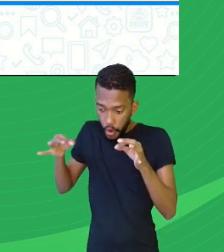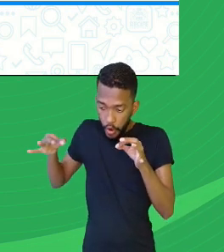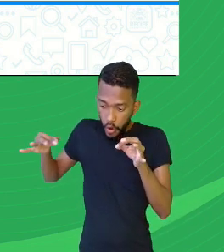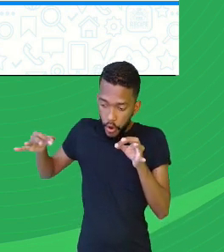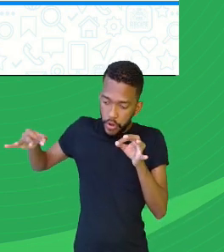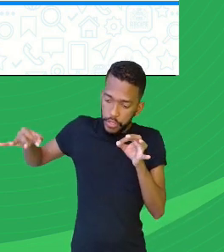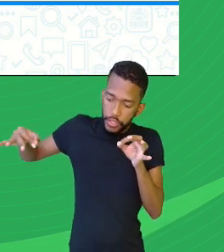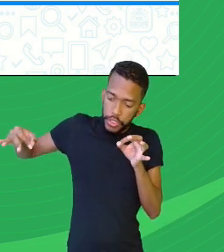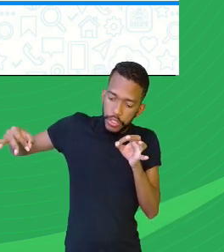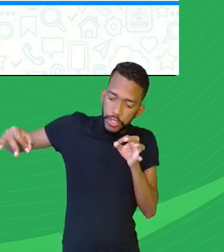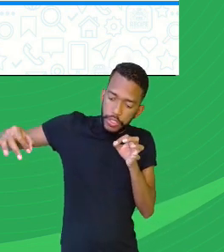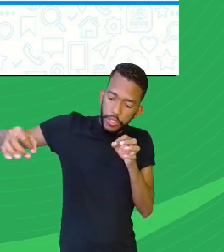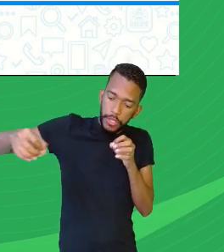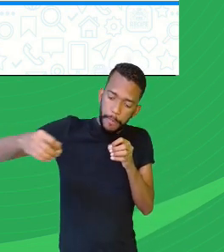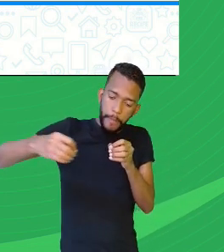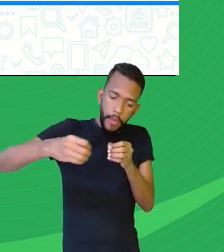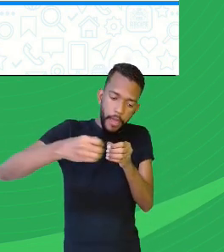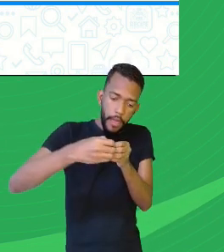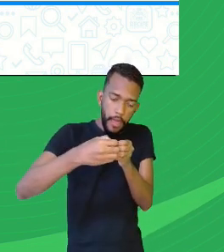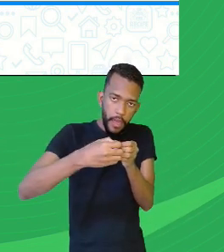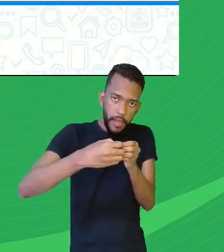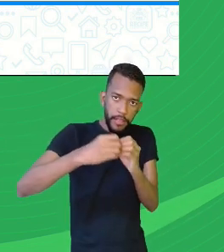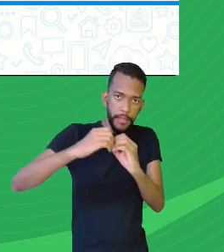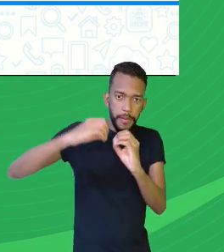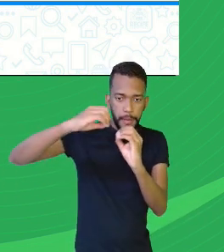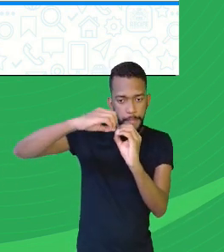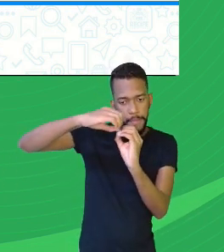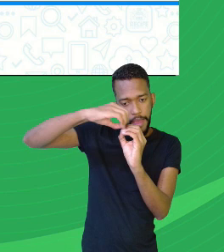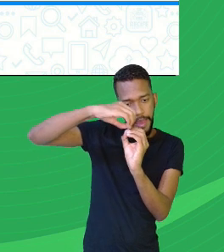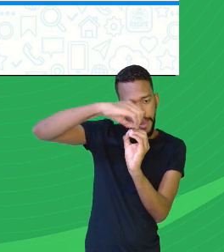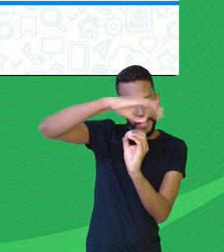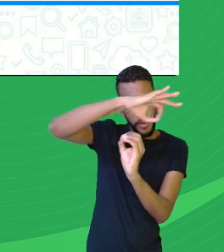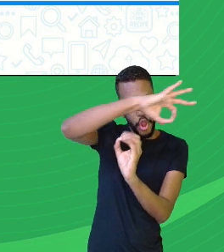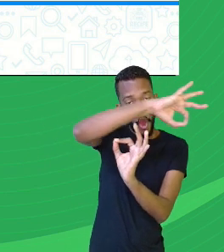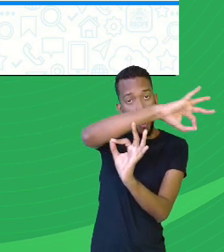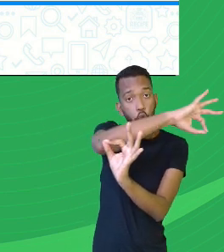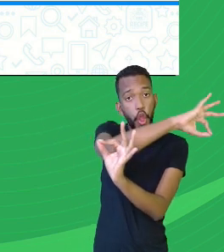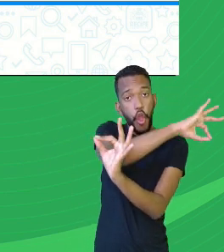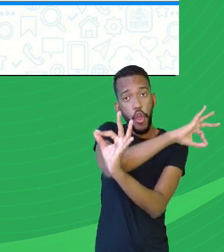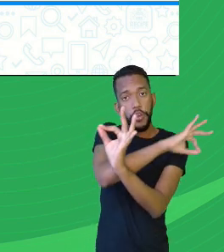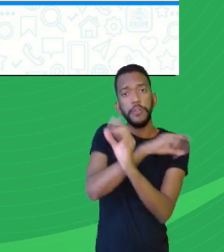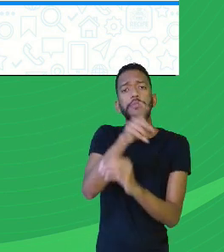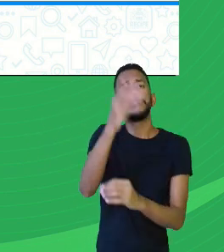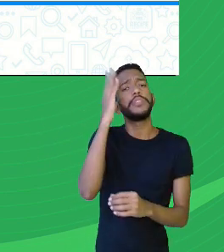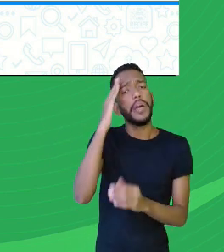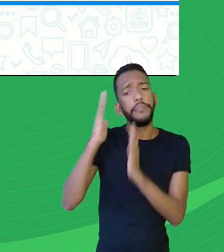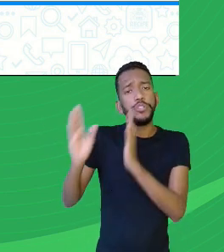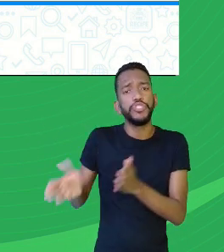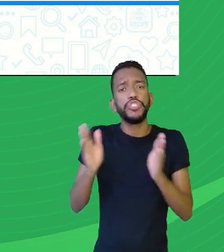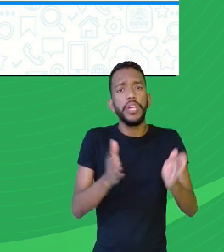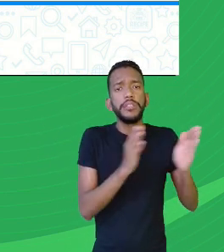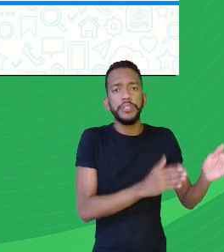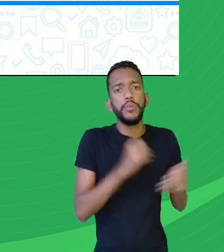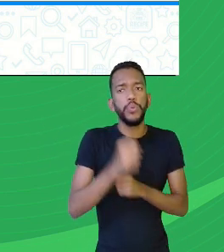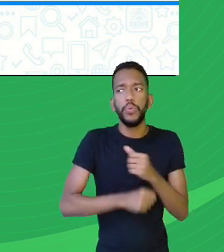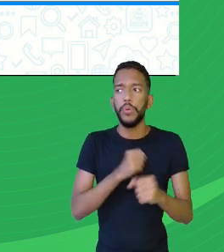mais distante, é quem causa as estações do ano. Vocês sabem quais são as estações do ano?